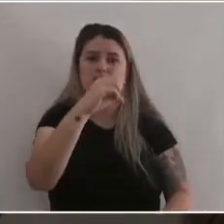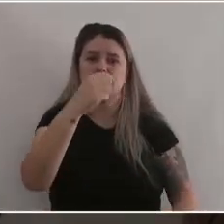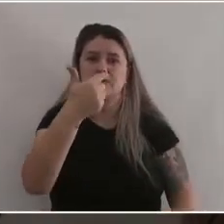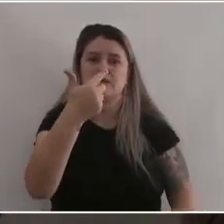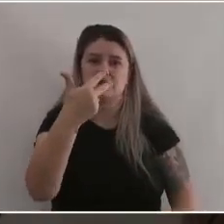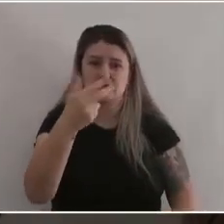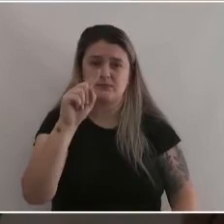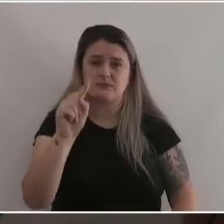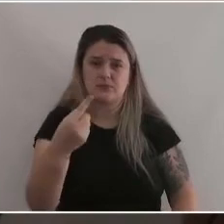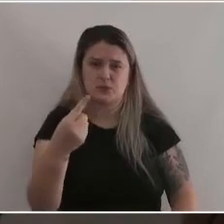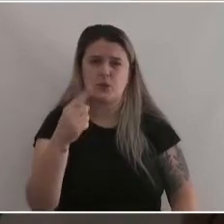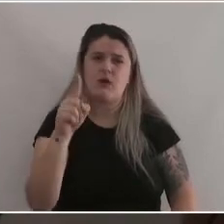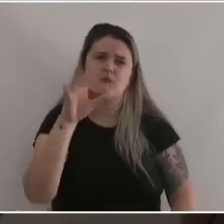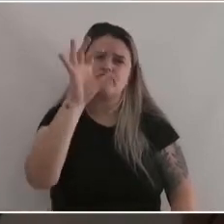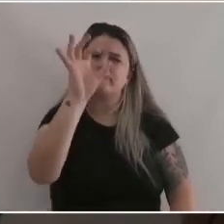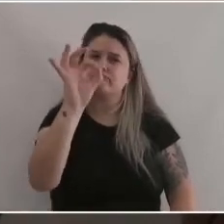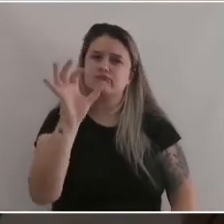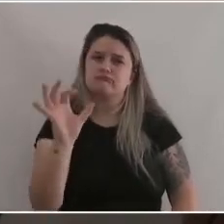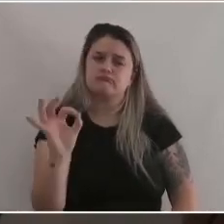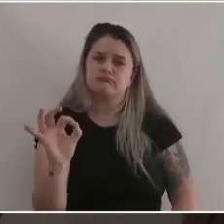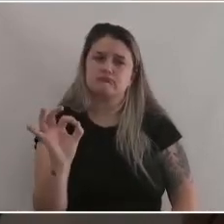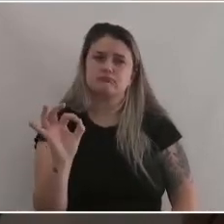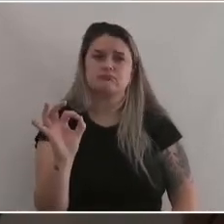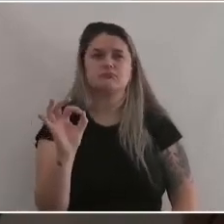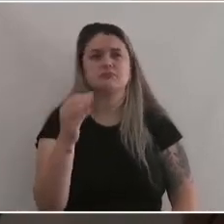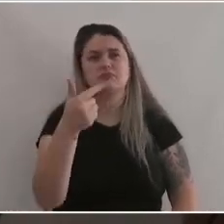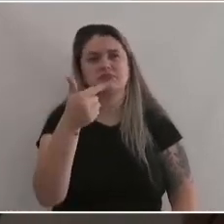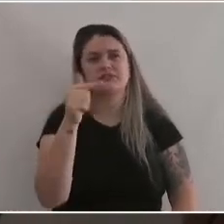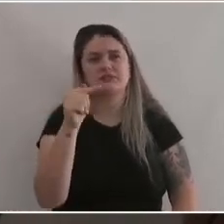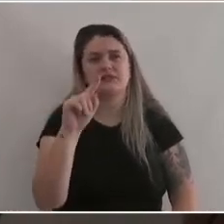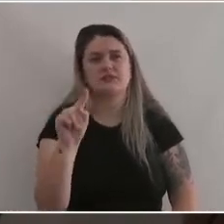26.093.000, correspondendo a um percentual de